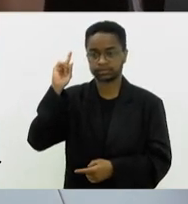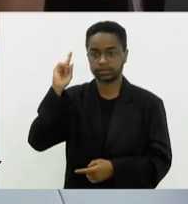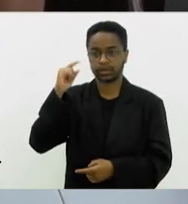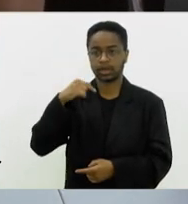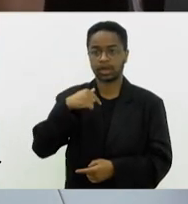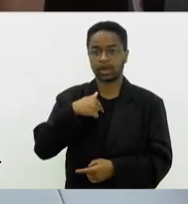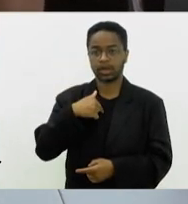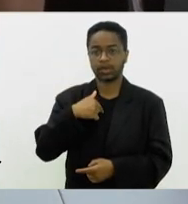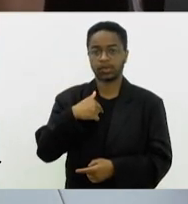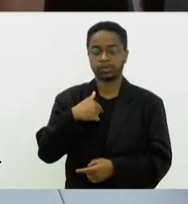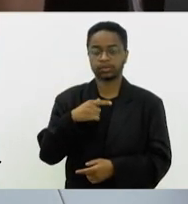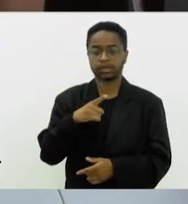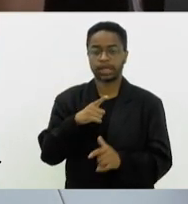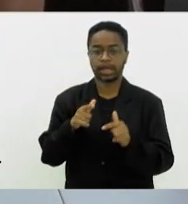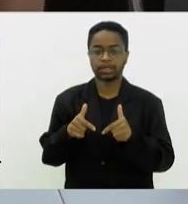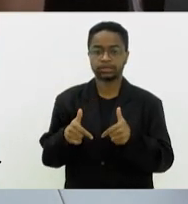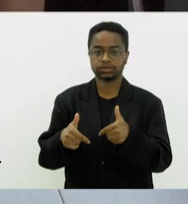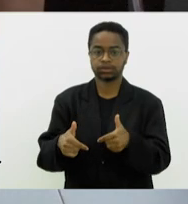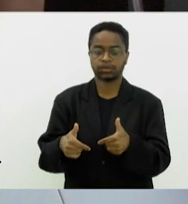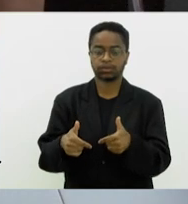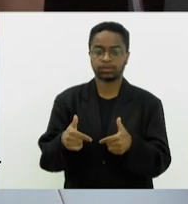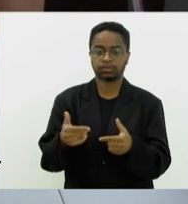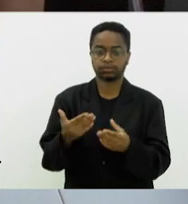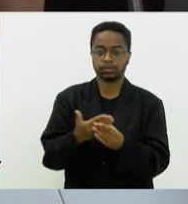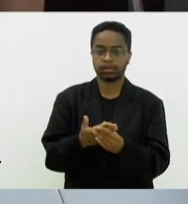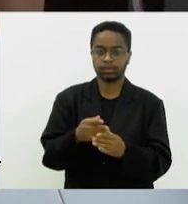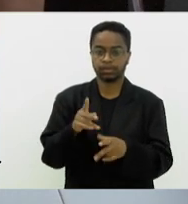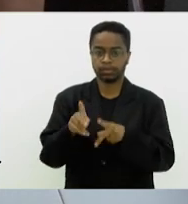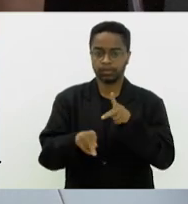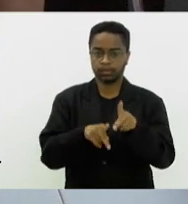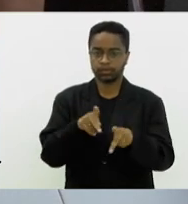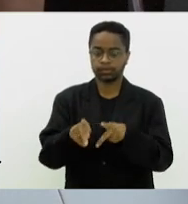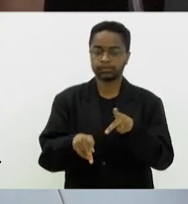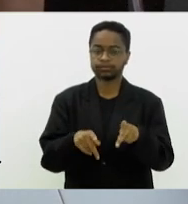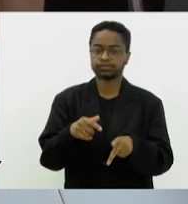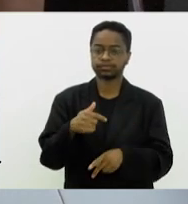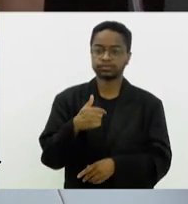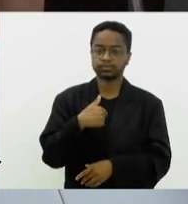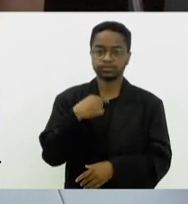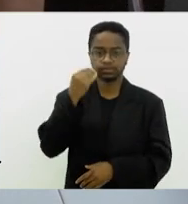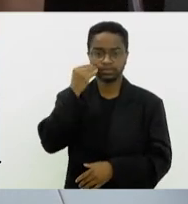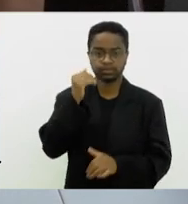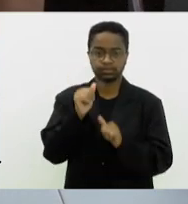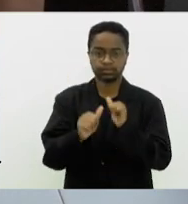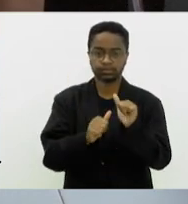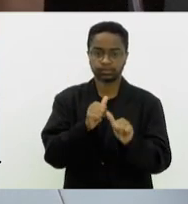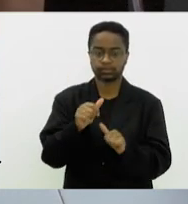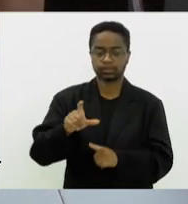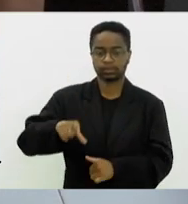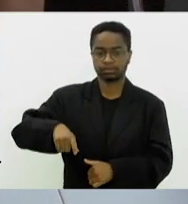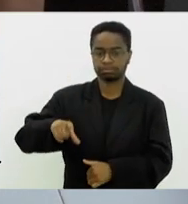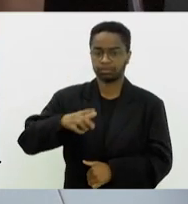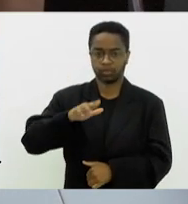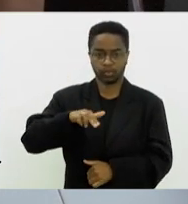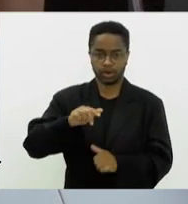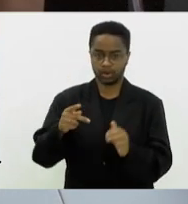entrei com uma ação popular. Eu fui renovar a carteira, não aconteceu com